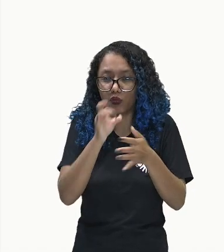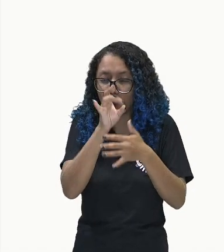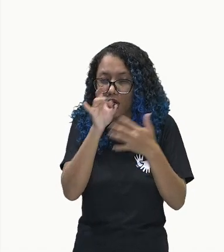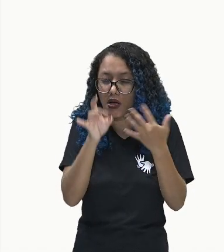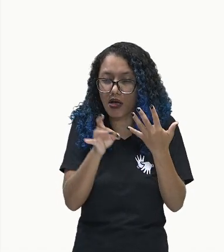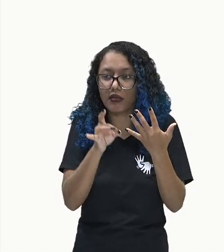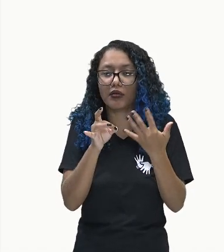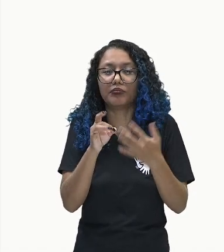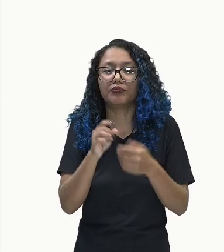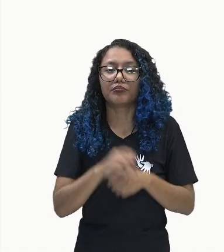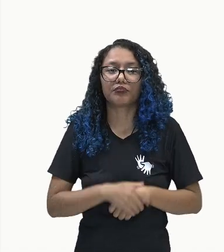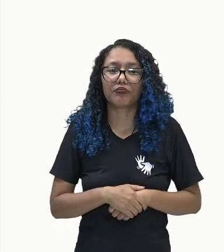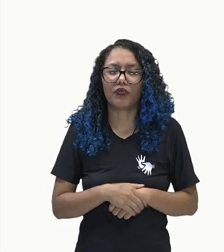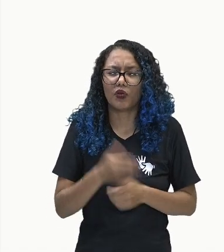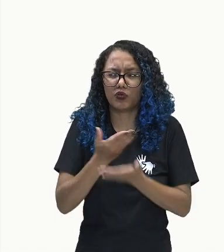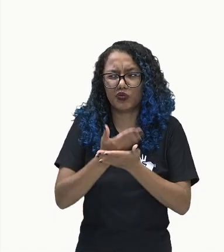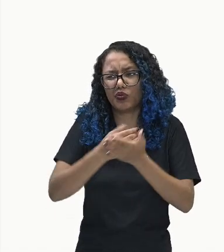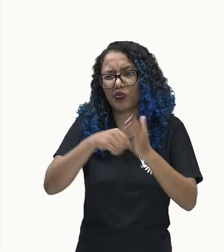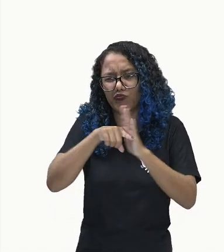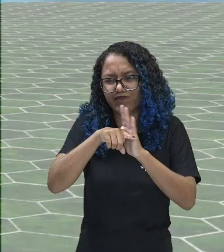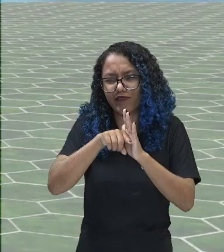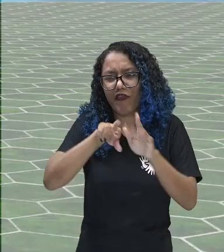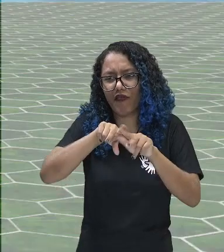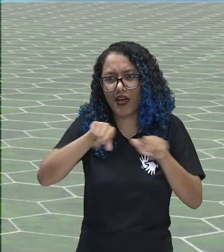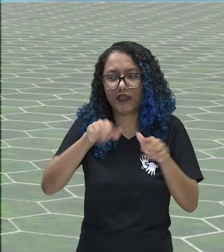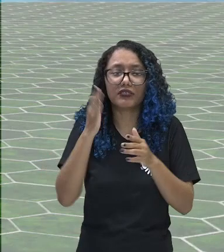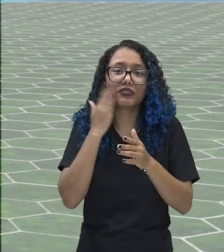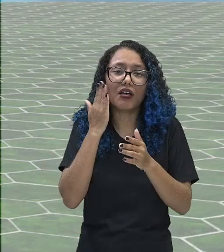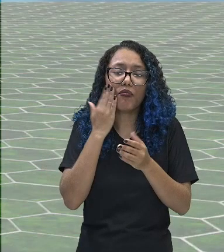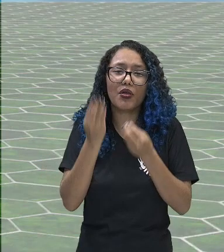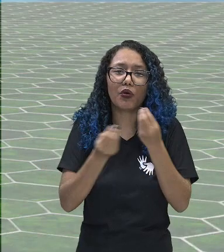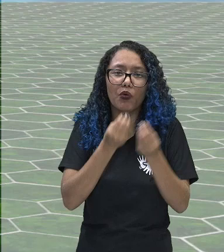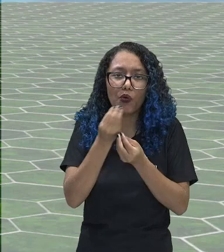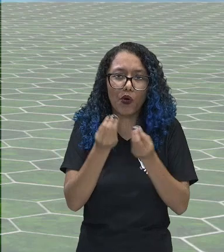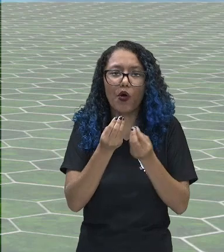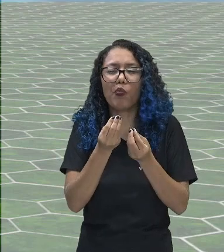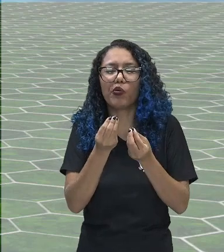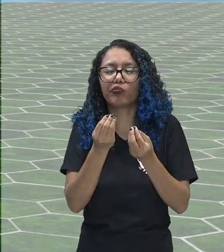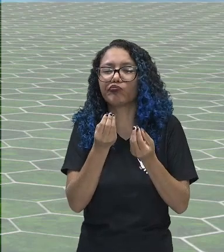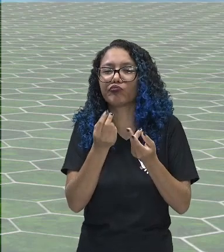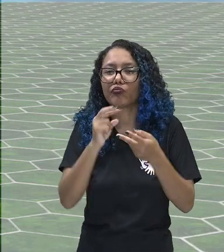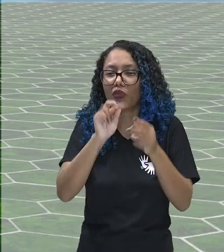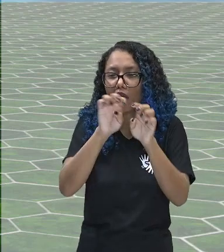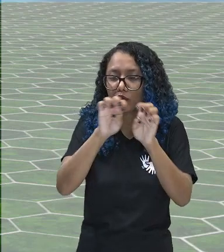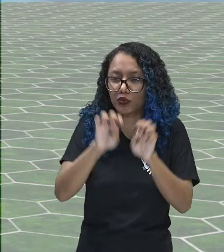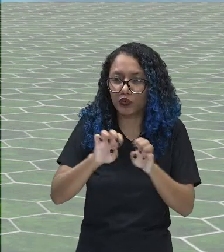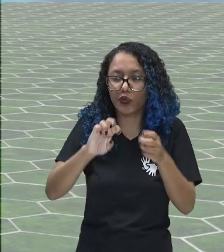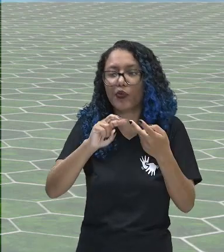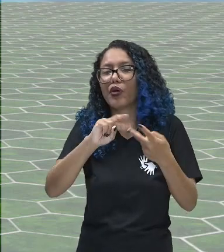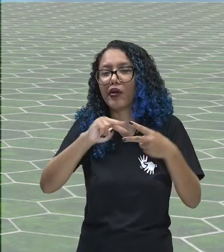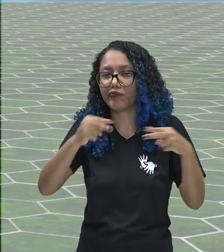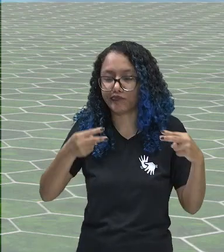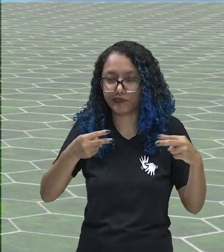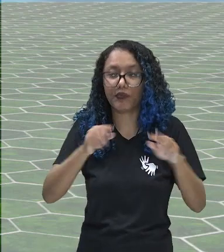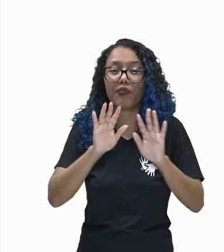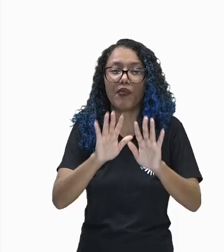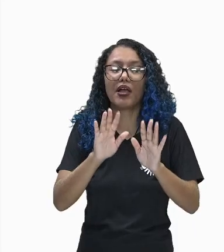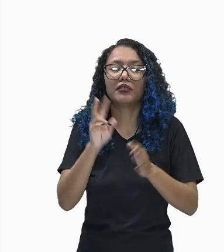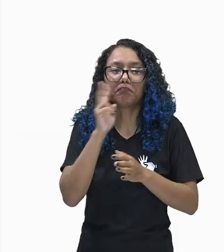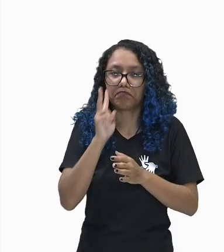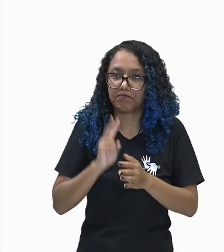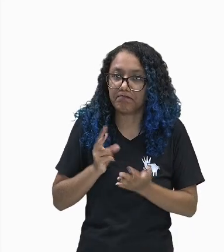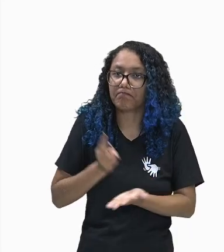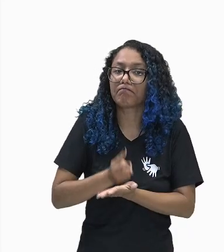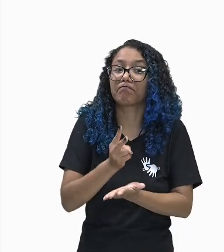poder codificar a genética desses indivíduos. Mas a história ainda não acabou. Vejam